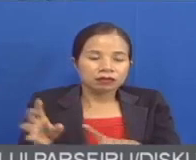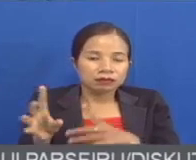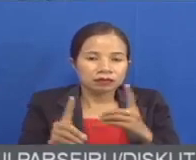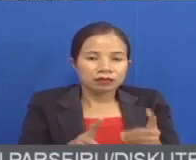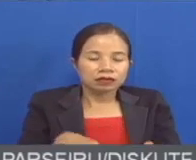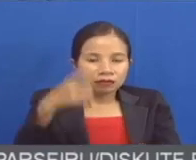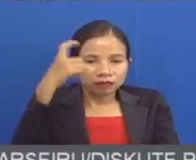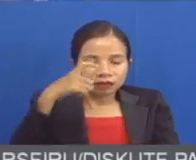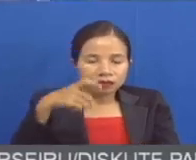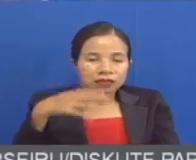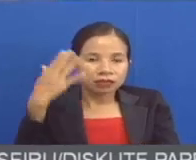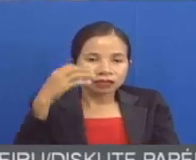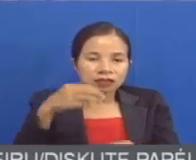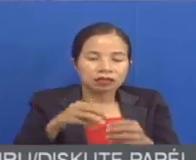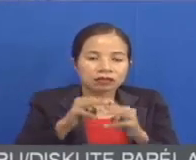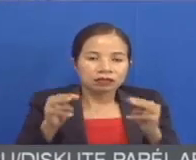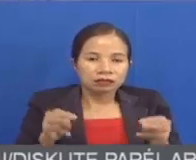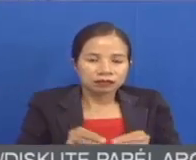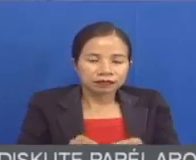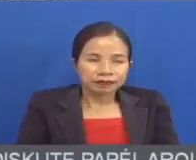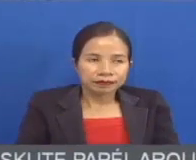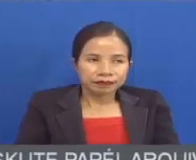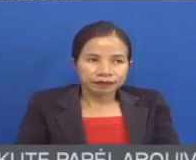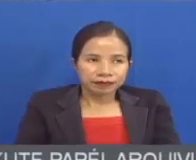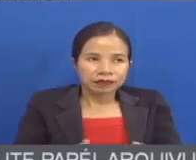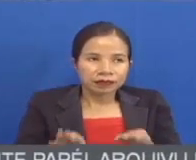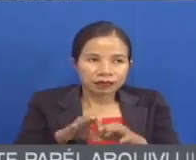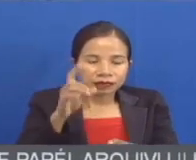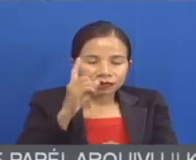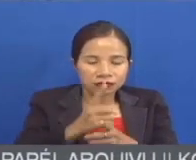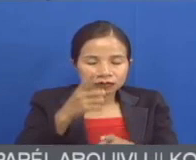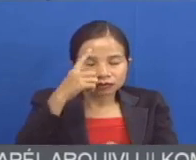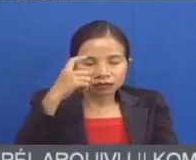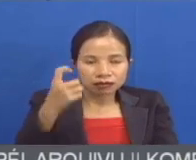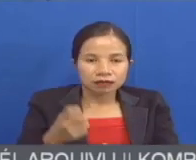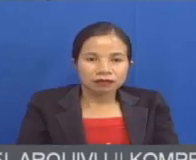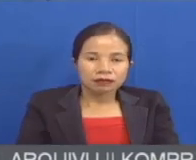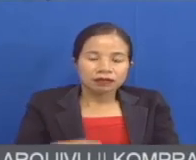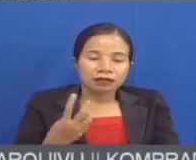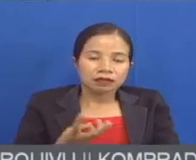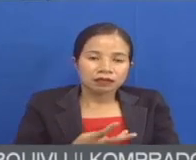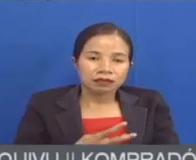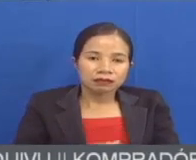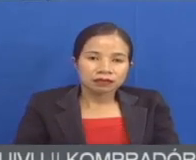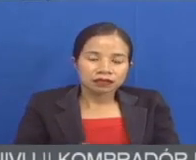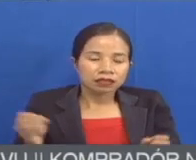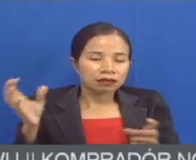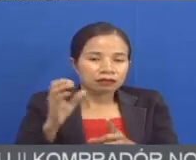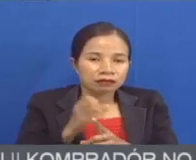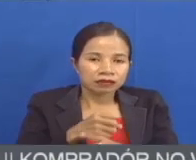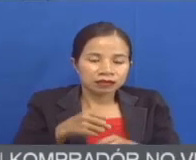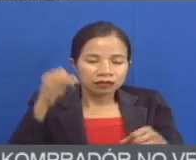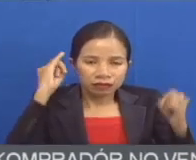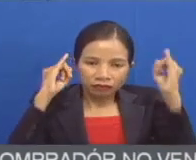implementa conhecimento, né? E a base. É importante ter teves também. A mim, a falta de informação,